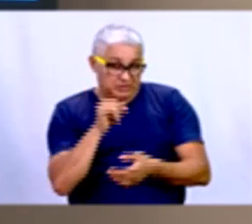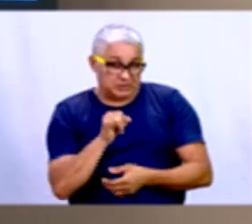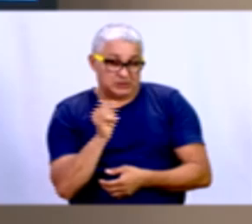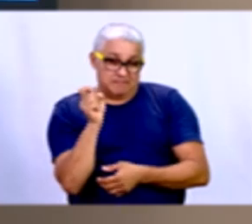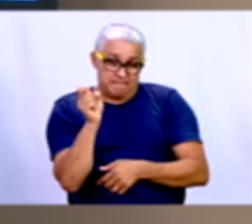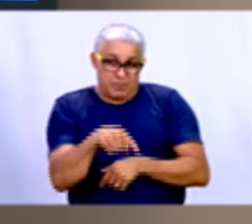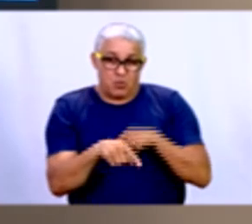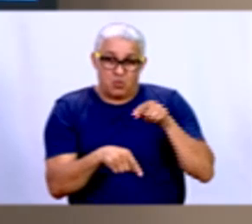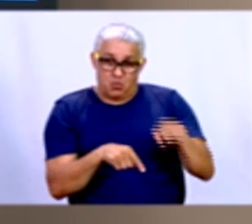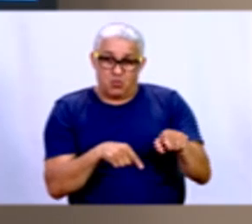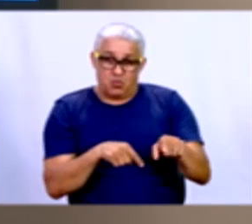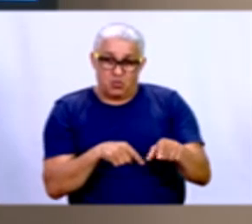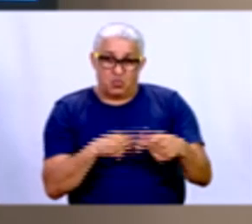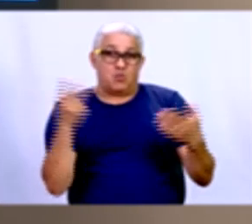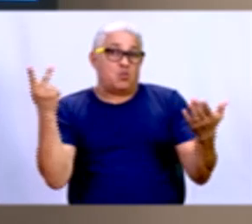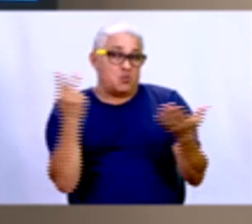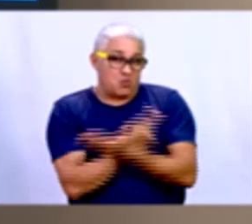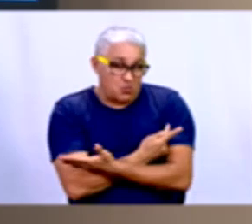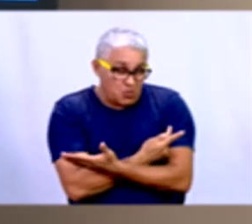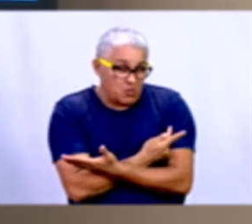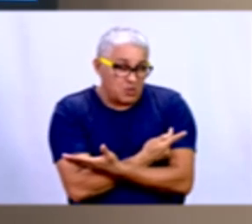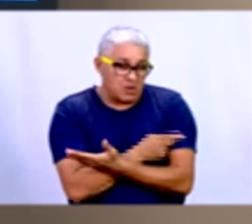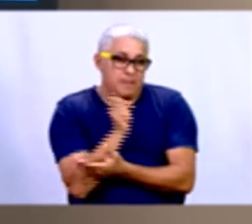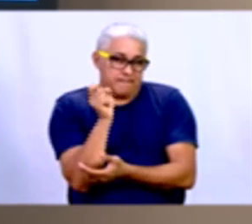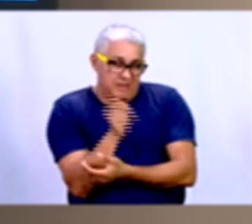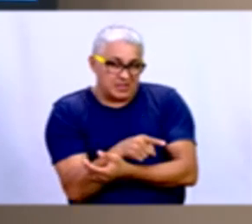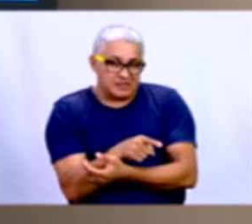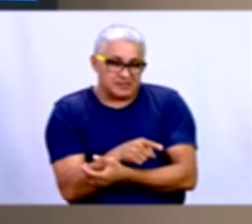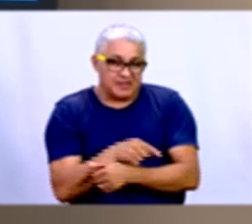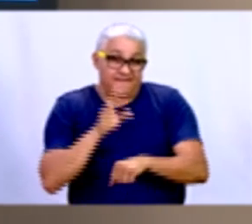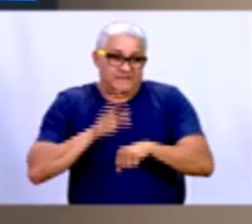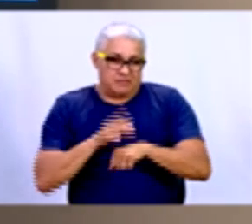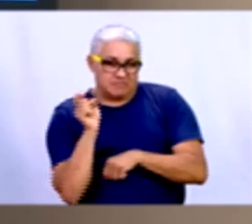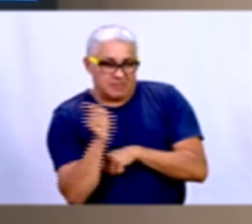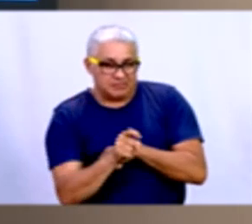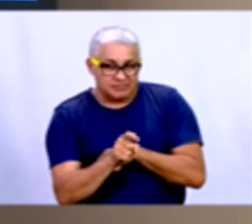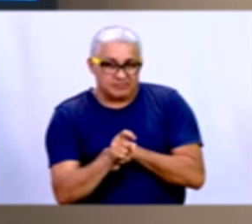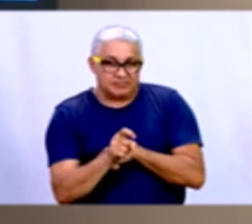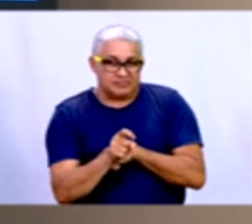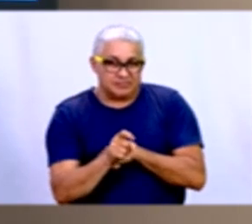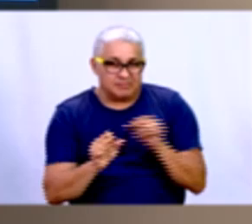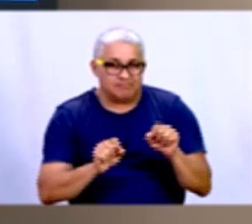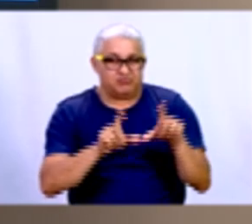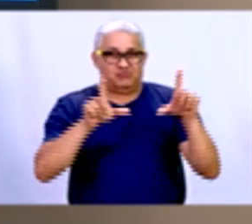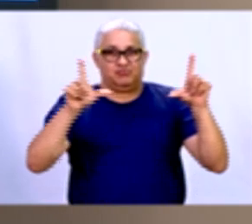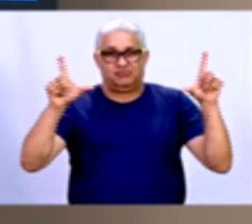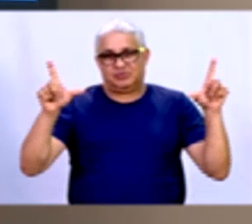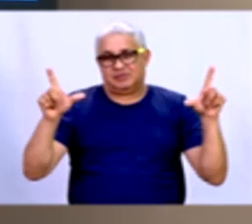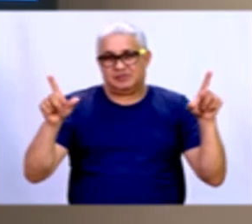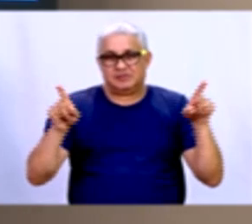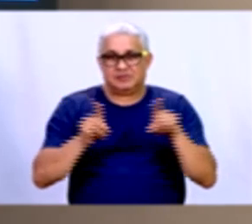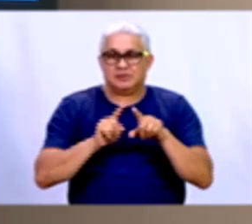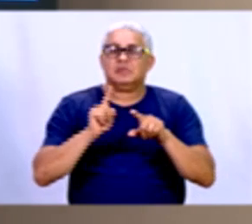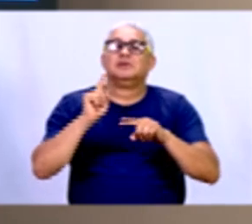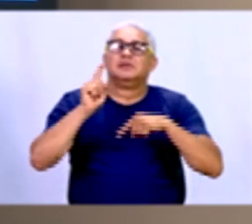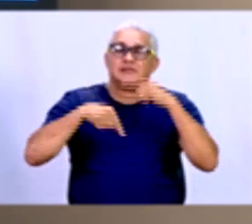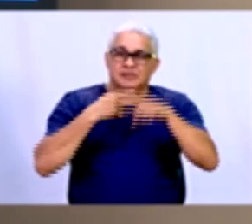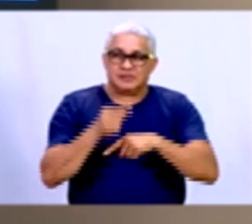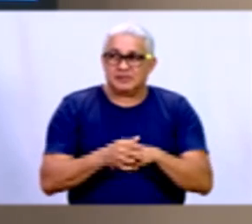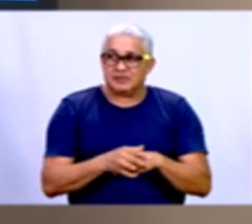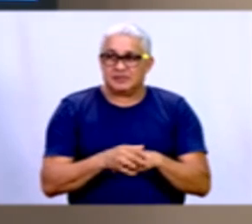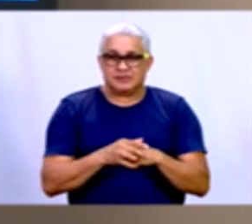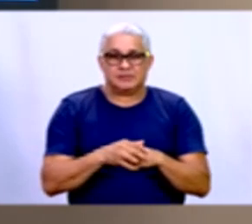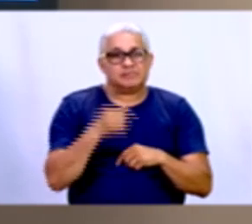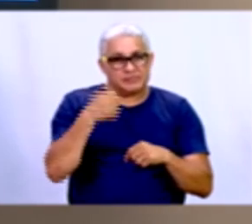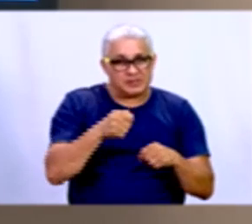aqui, acontece tal coisa. Clica. Aí você vai lá e clica. Aí acontece. Aí depois que acontecer isso, você tem que fazer